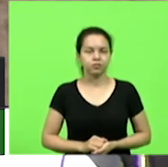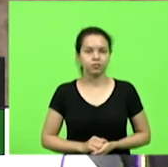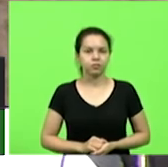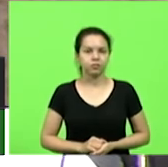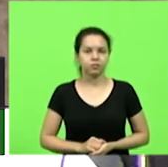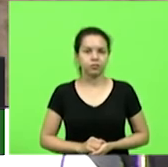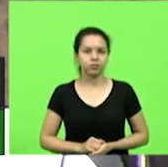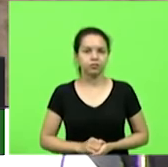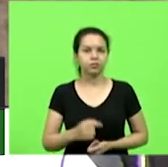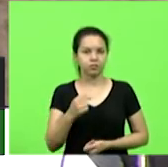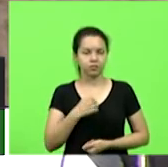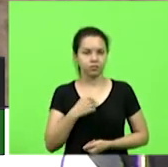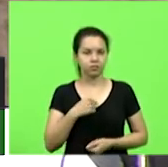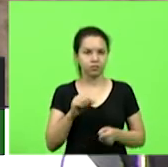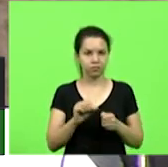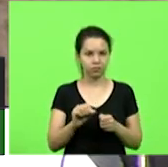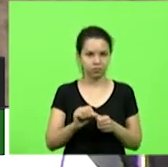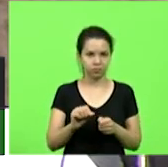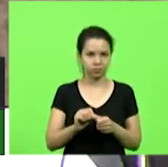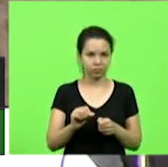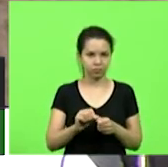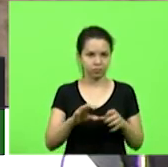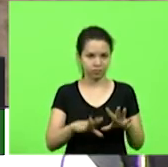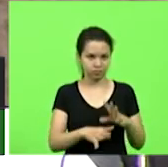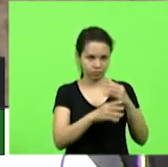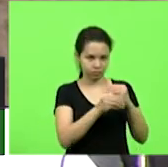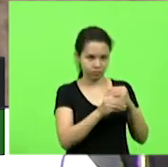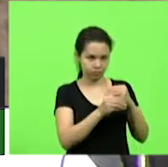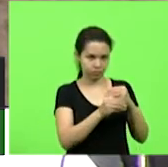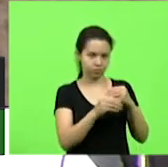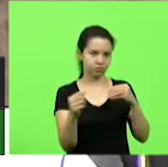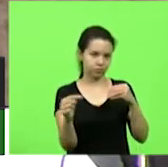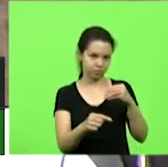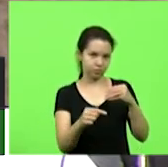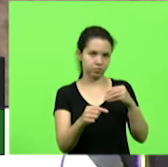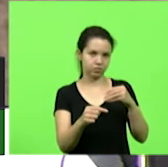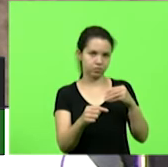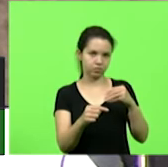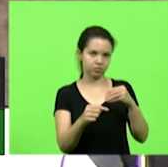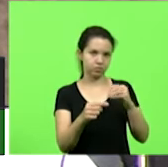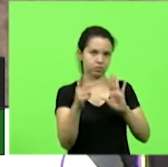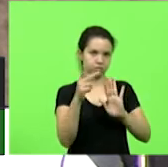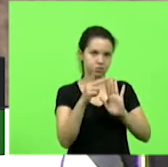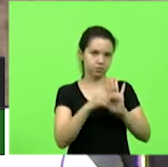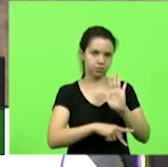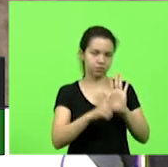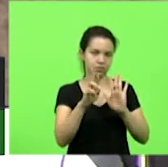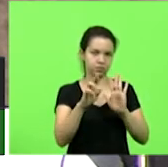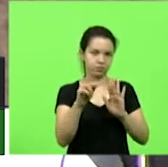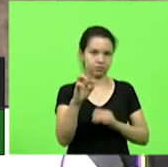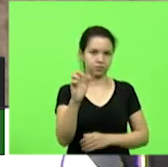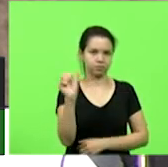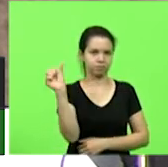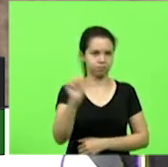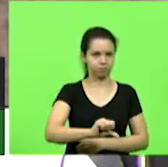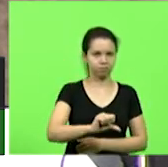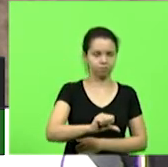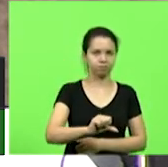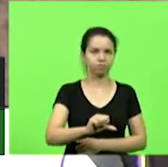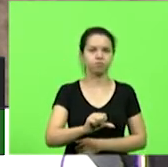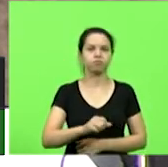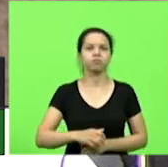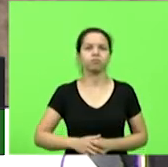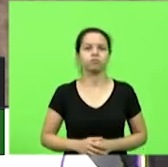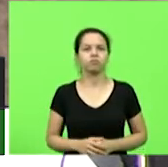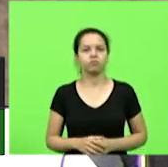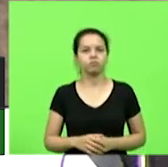Eu fiz uma emenda nesse projeto, nessa porcaria de Prefisa aqui, para que fique pelo menos o